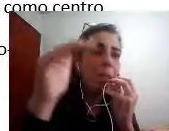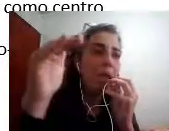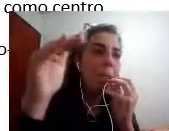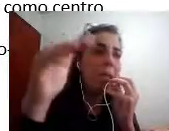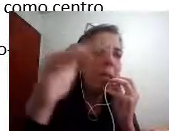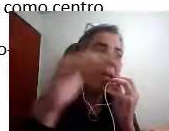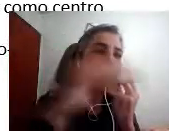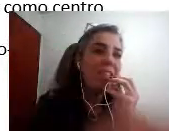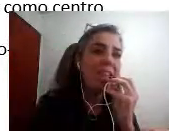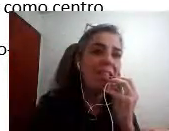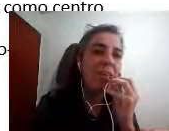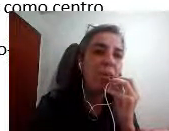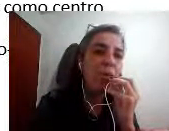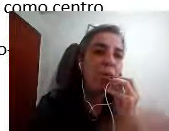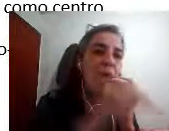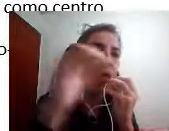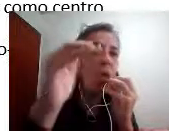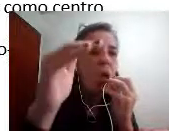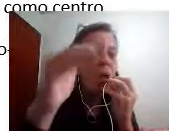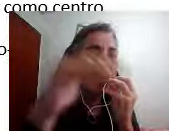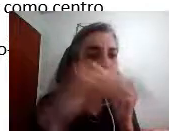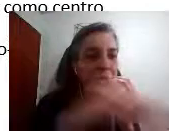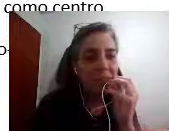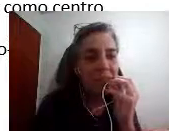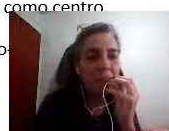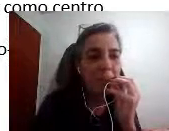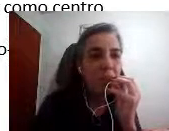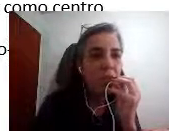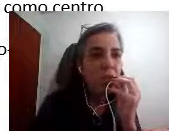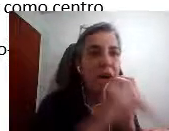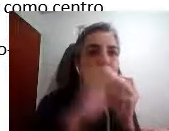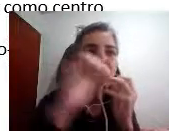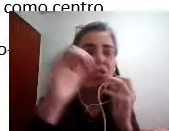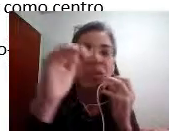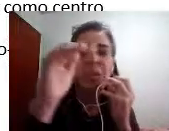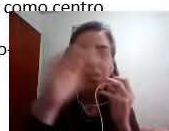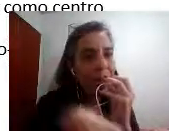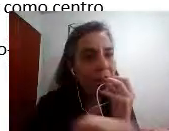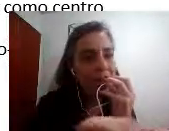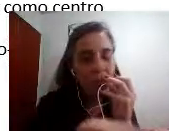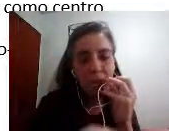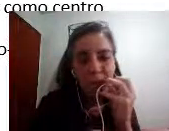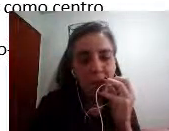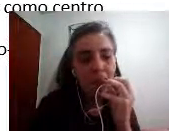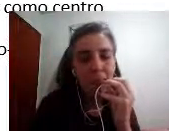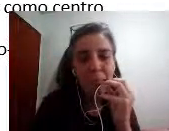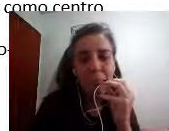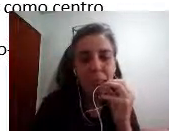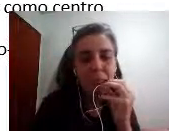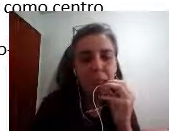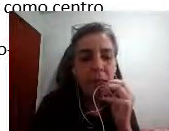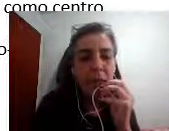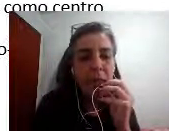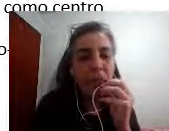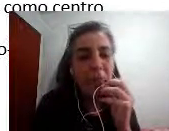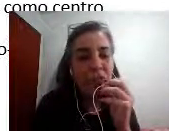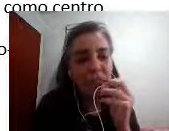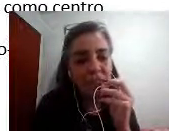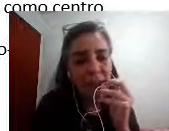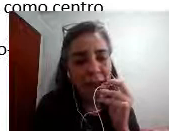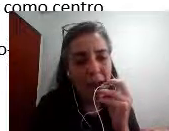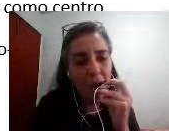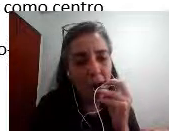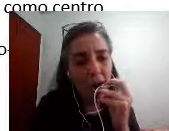né? Permanecer sempre no erro, permanecer sempre ignorante, né? Isso é que não dá. E para a